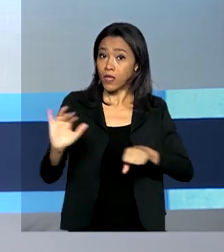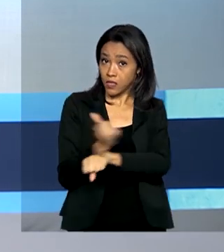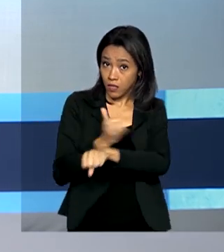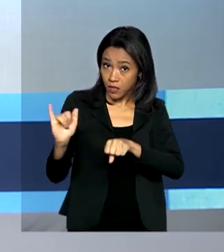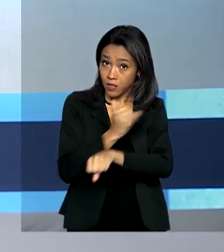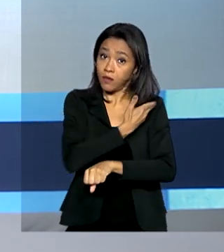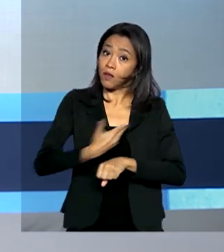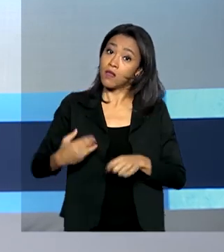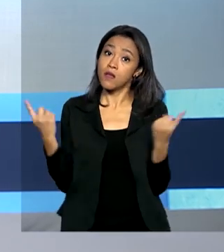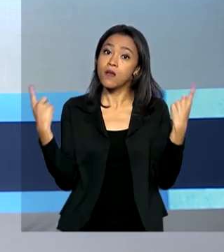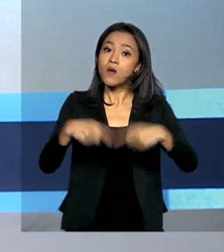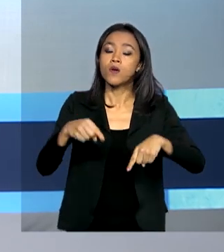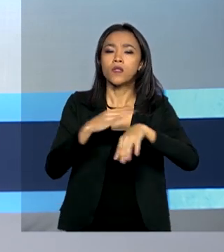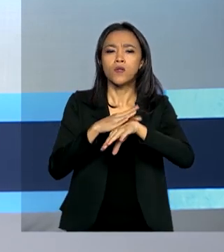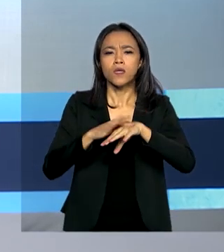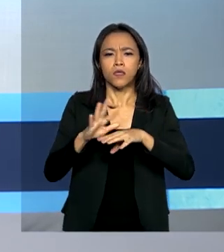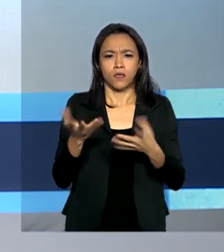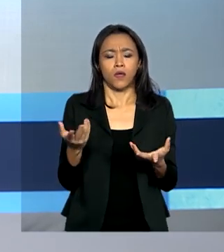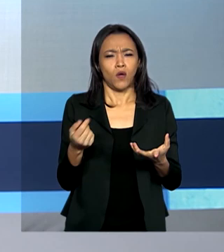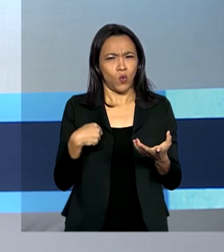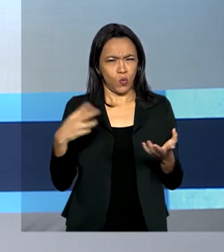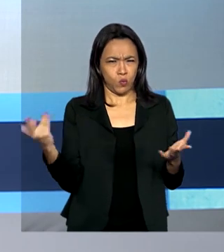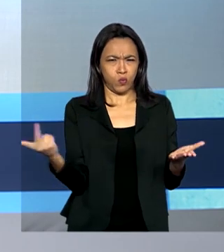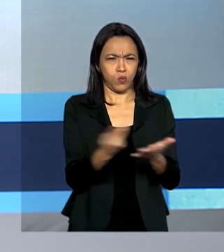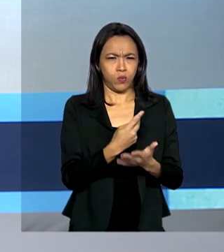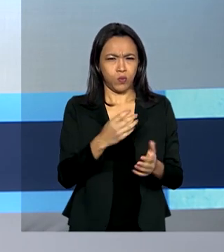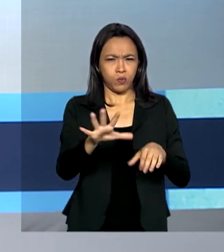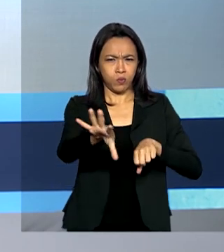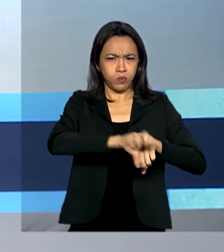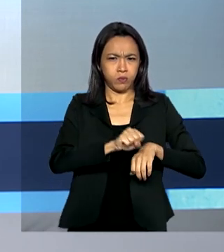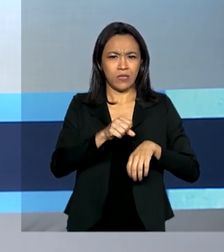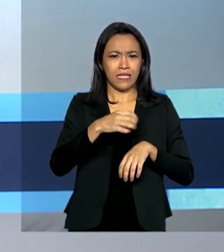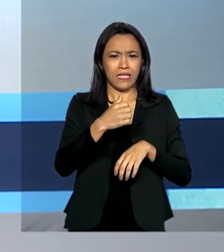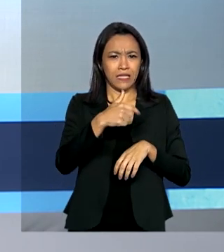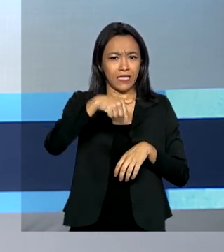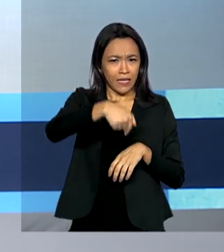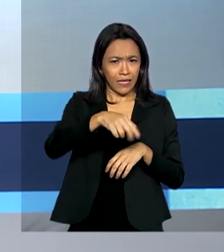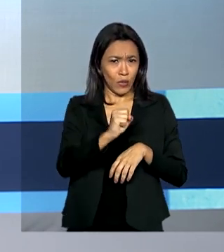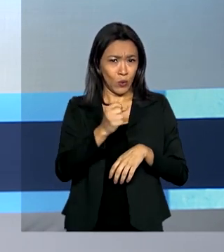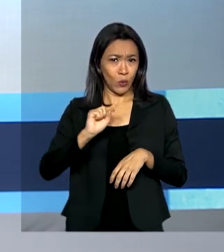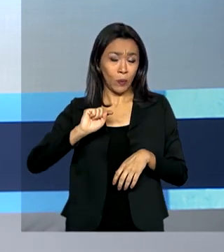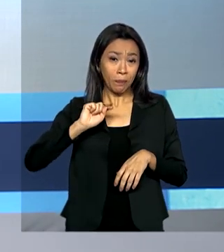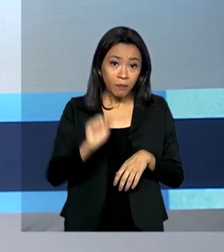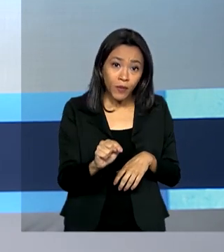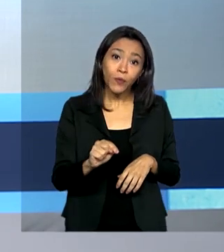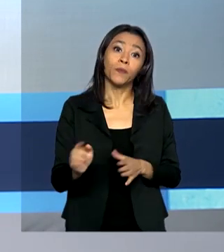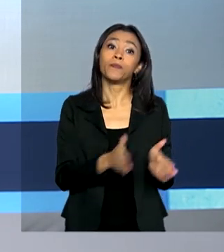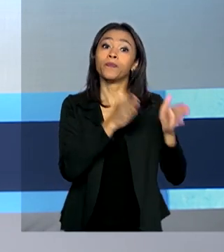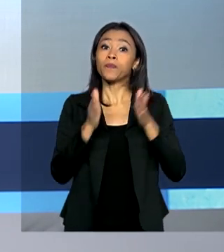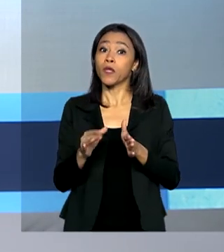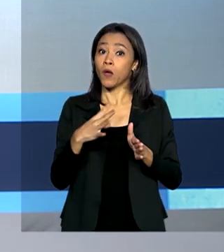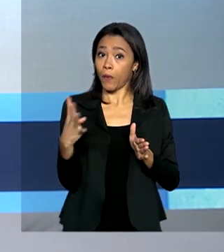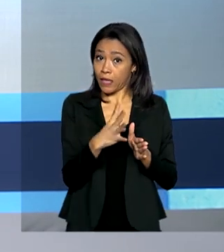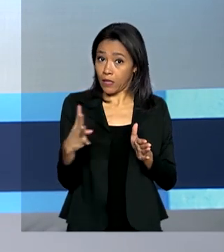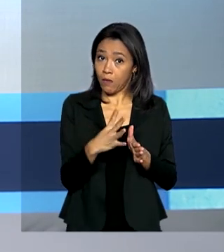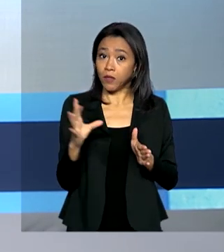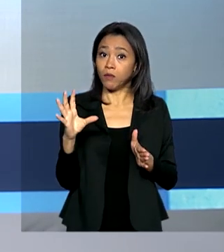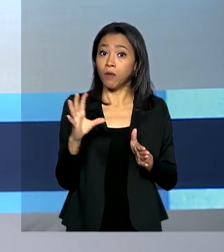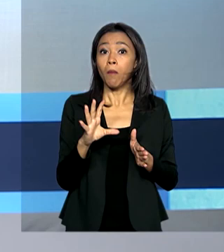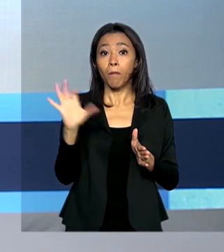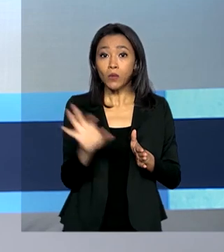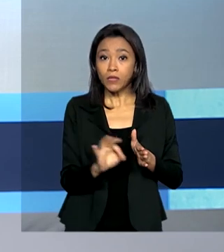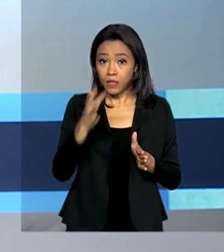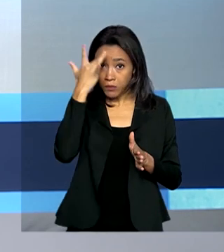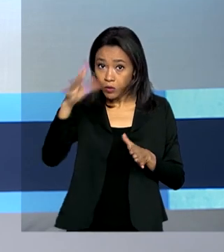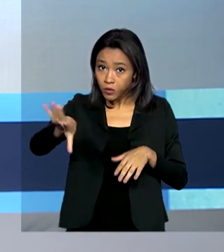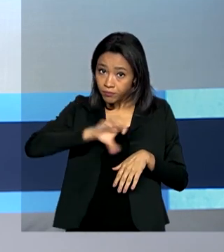doença. O número de casos da Covid-19 passa de 78 mil. Cerca de 44% dos infectados